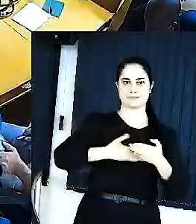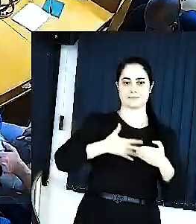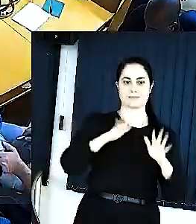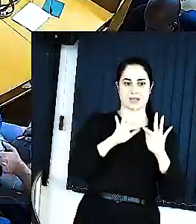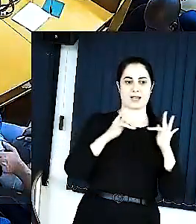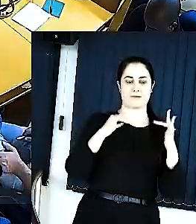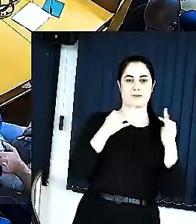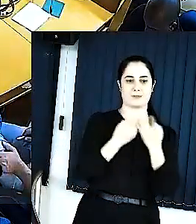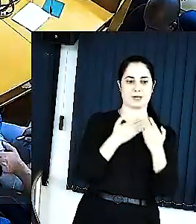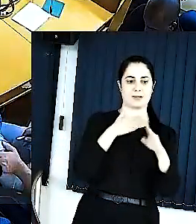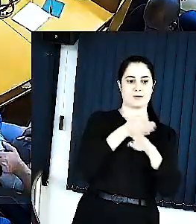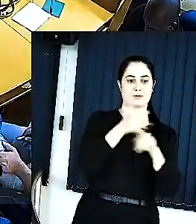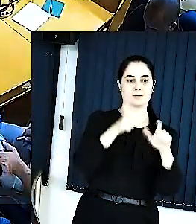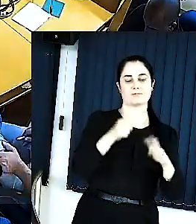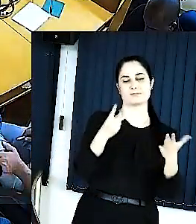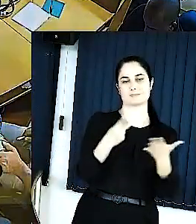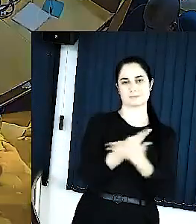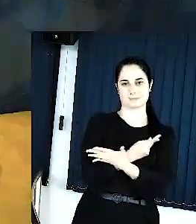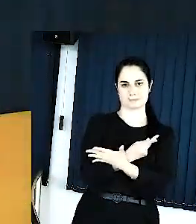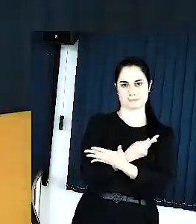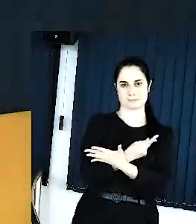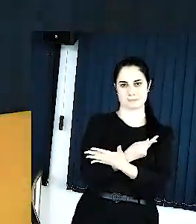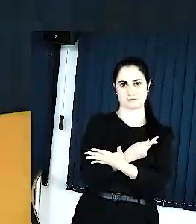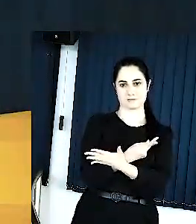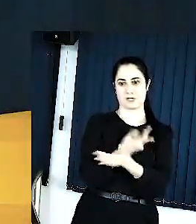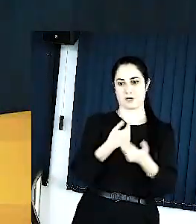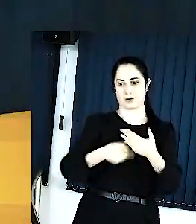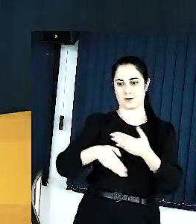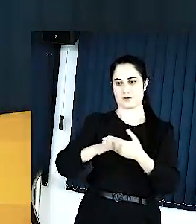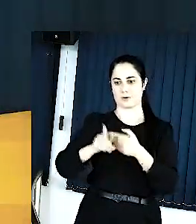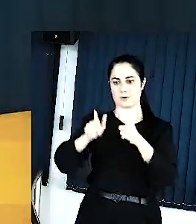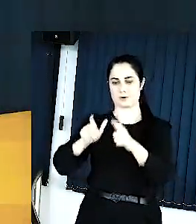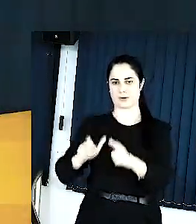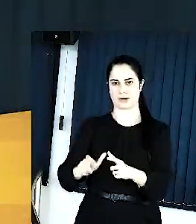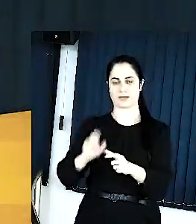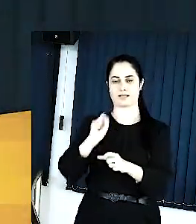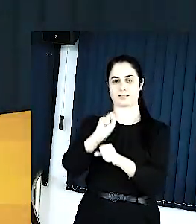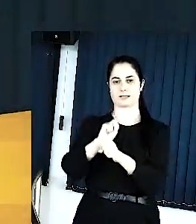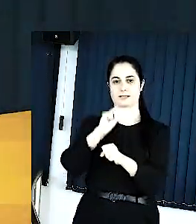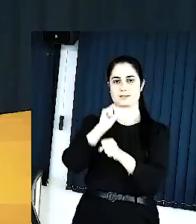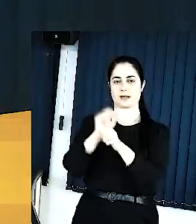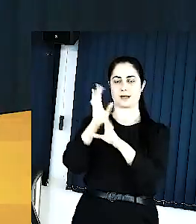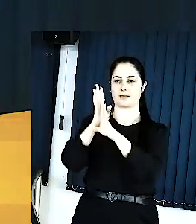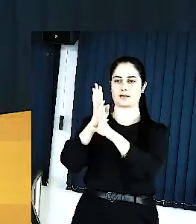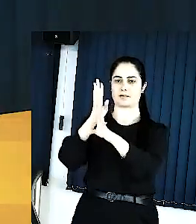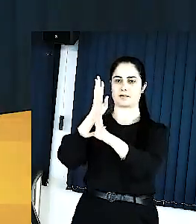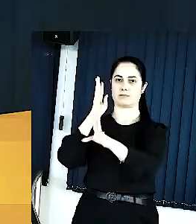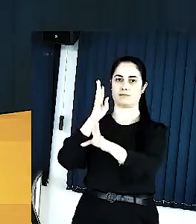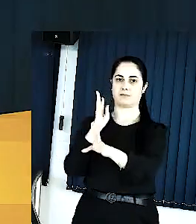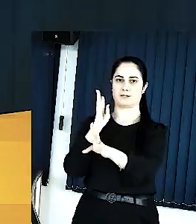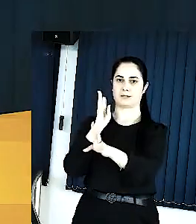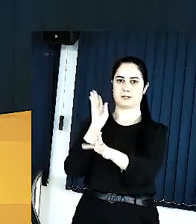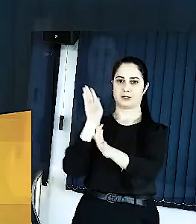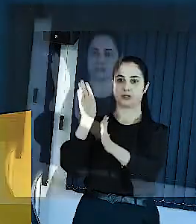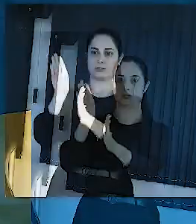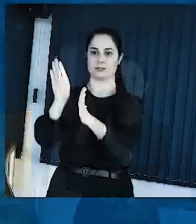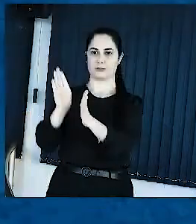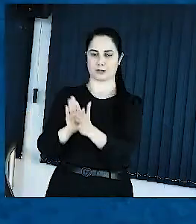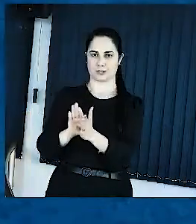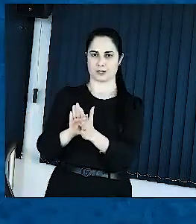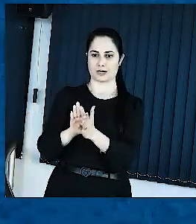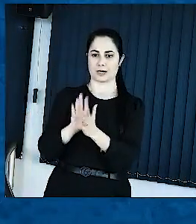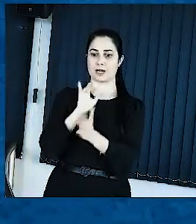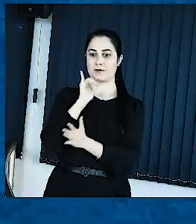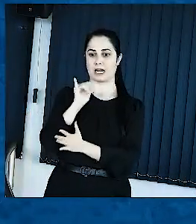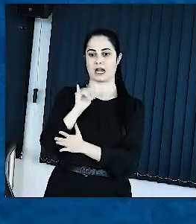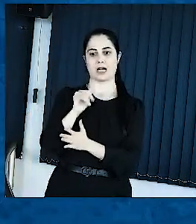em portas erradas. Foi encaminhada no serviço, esperou uma fila longa, chegou lá